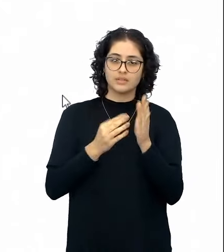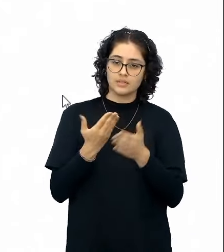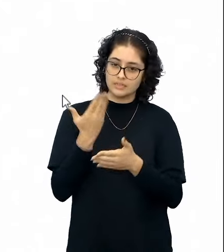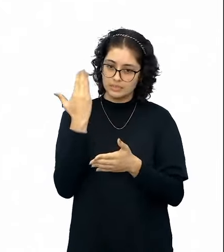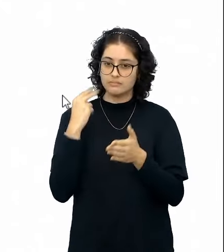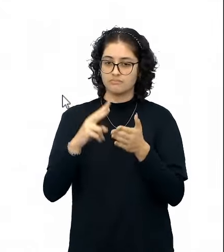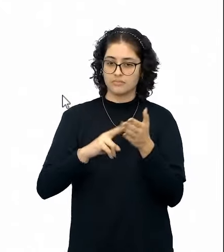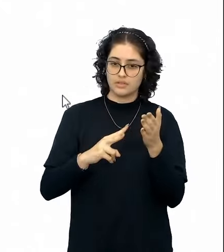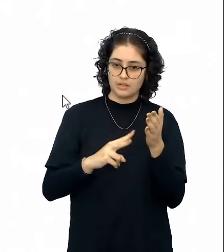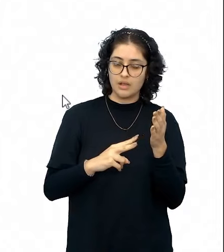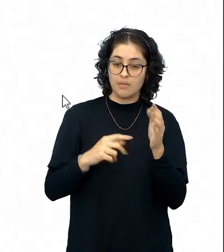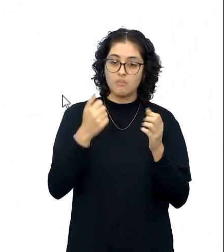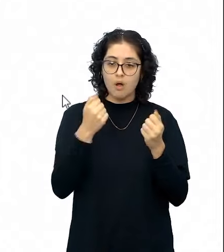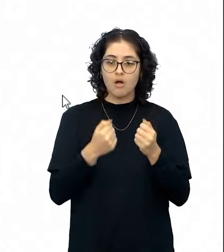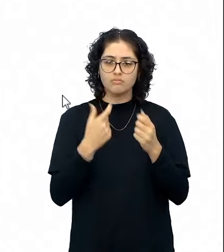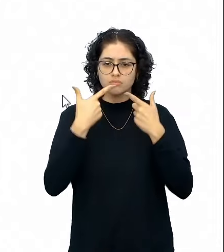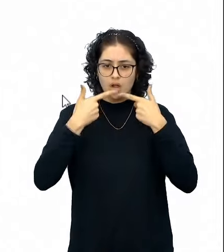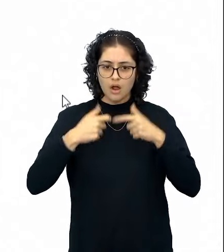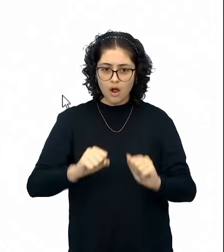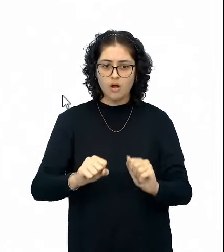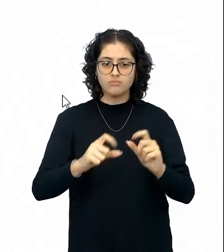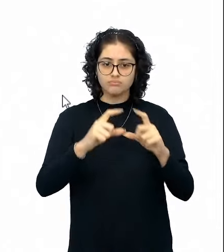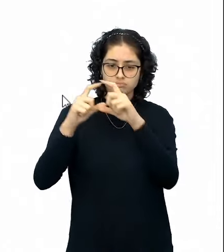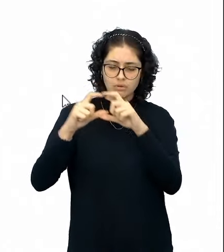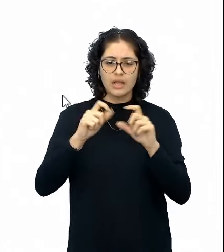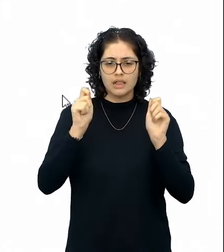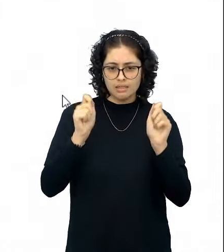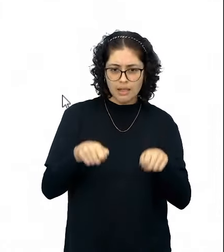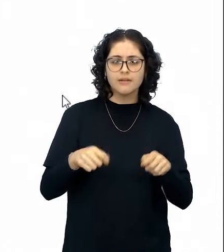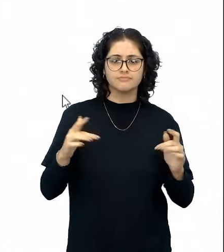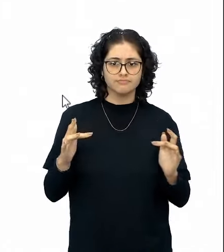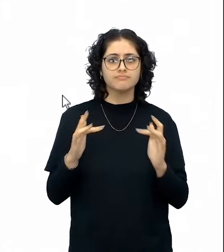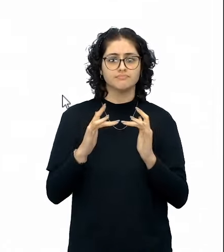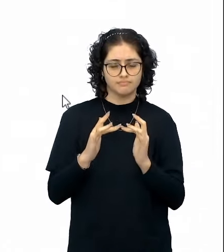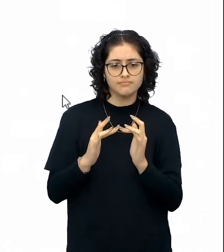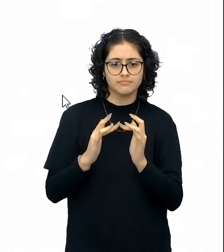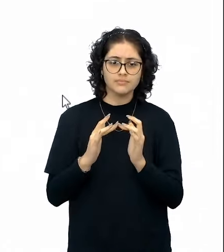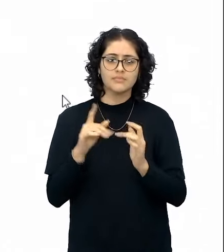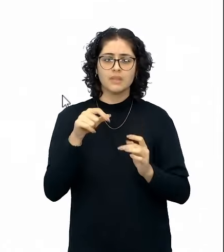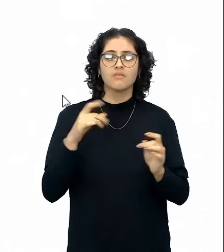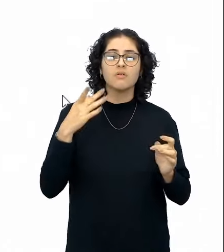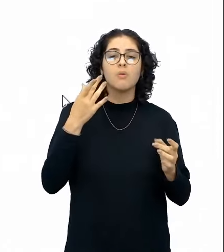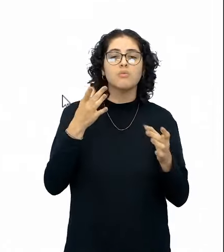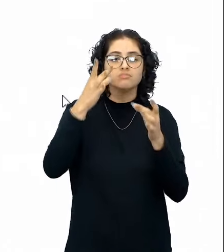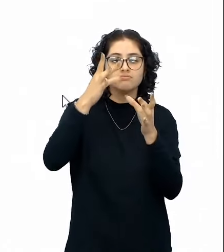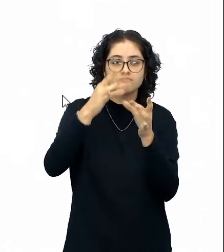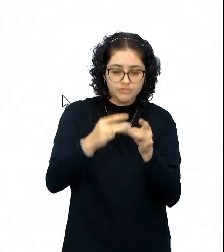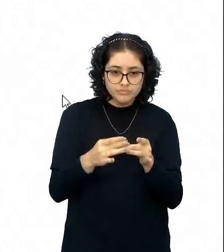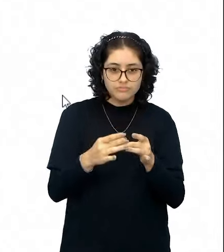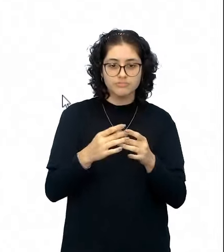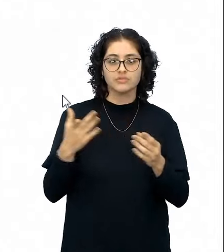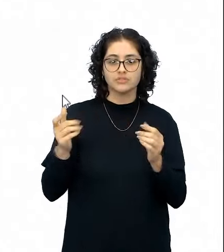podem aparecer nas tirinhas por meio de uma imagem. Relacione os ícones a imagens abaixo as figuras de